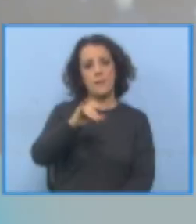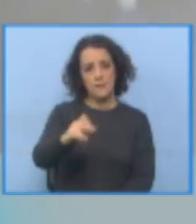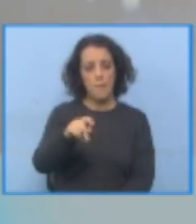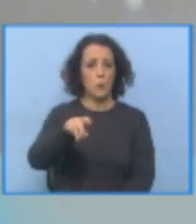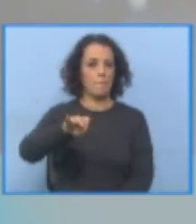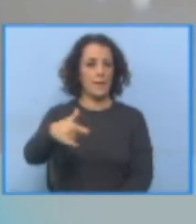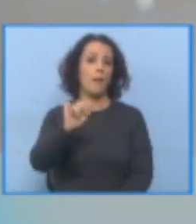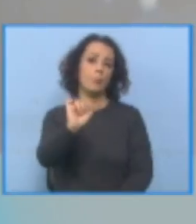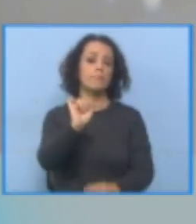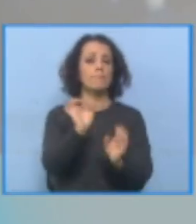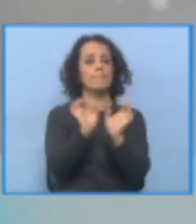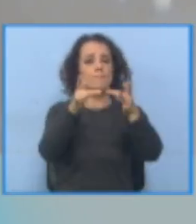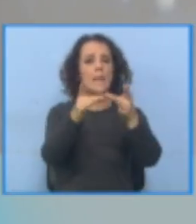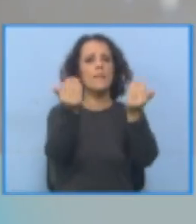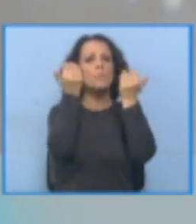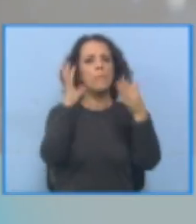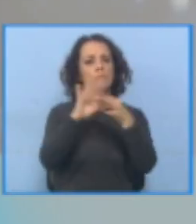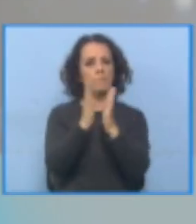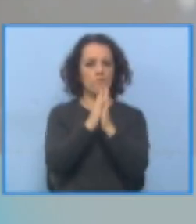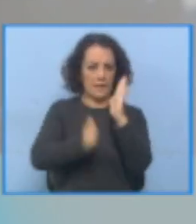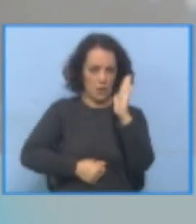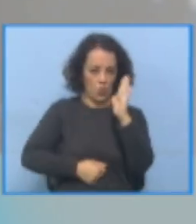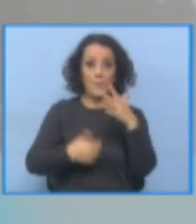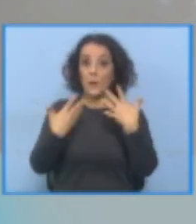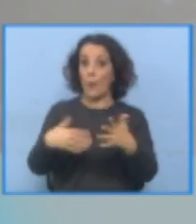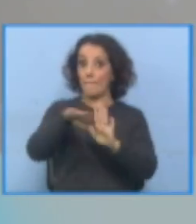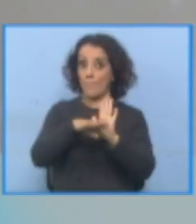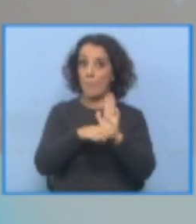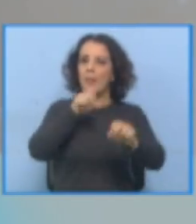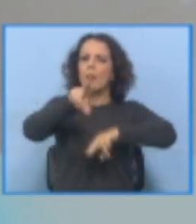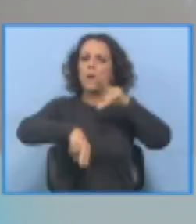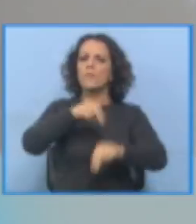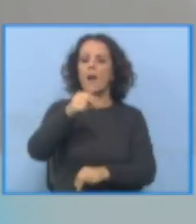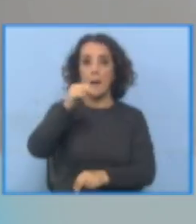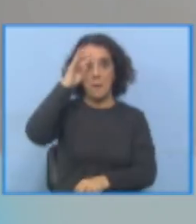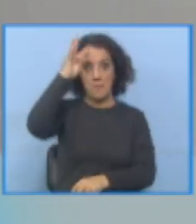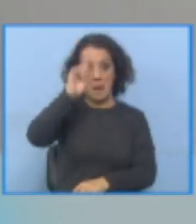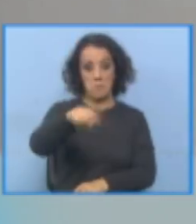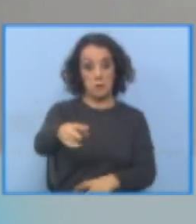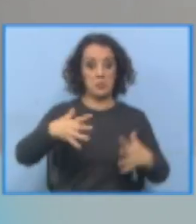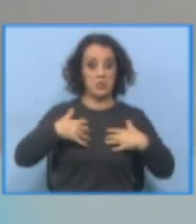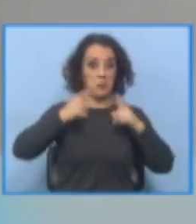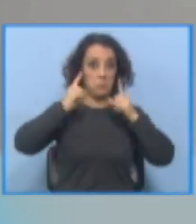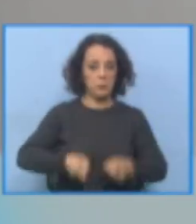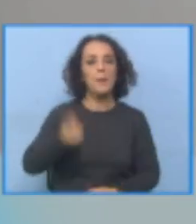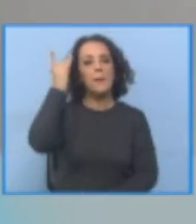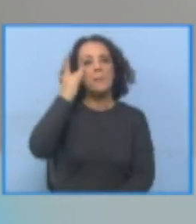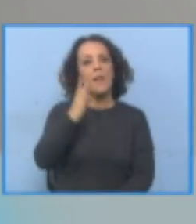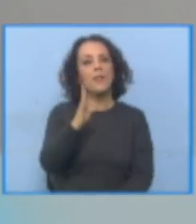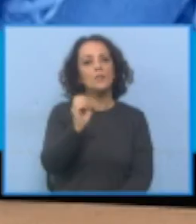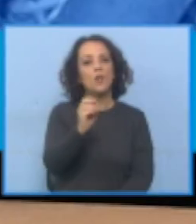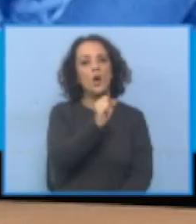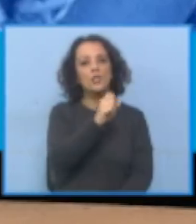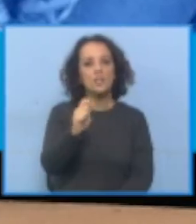Católica. Agora o Enovar 2019 que começa em Braga, na próxima sexta-feira. Padre Jorge Santos, muito obrigado por estar